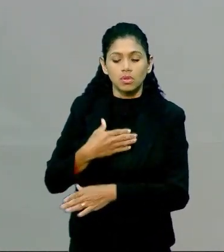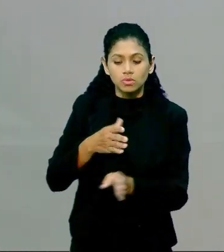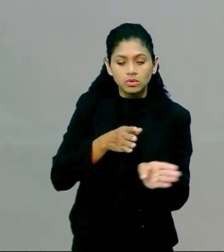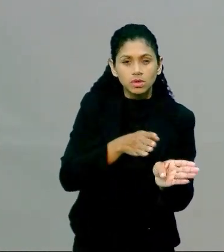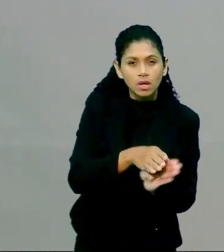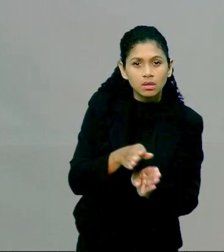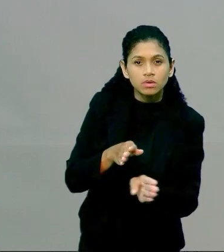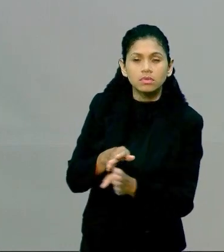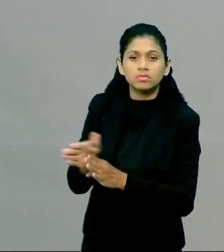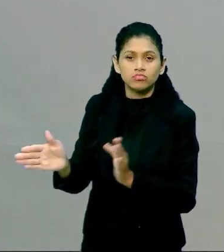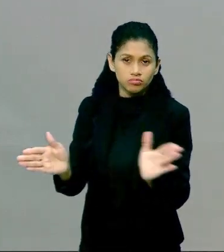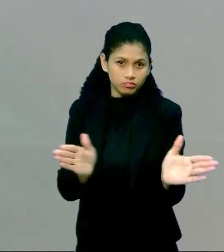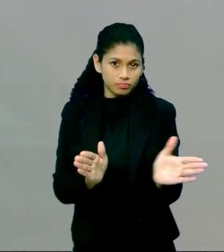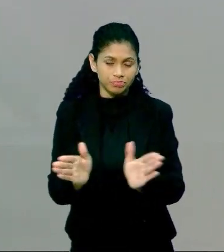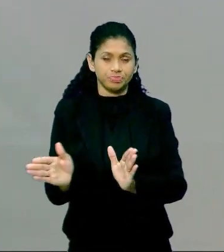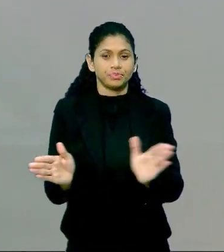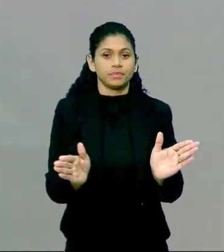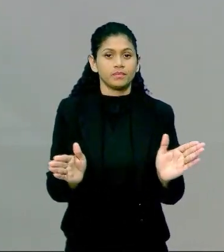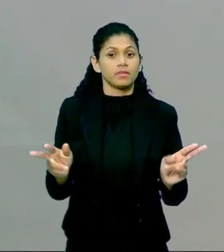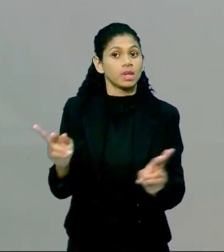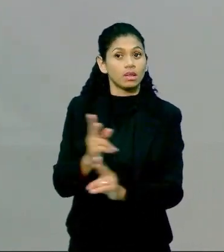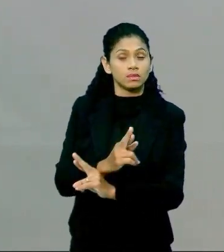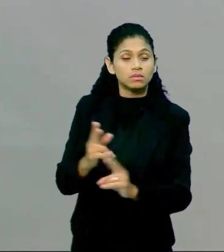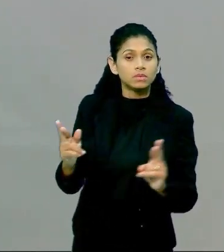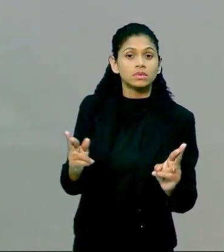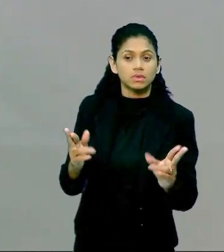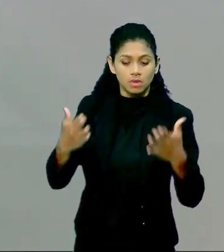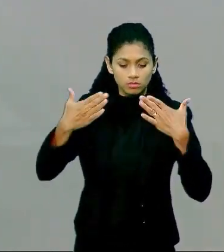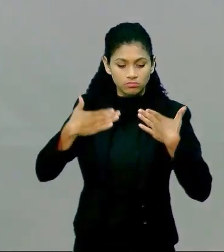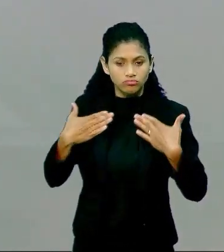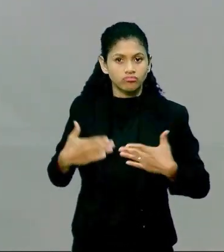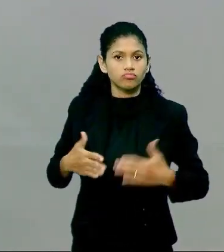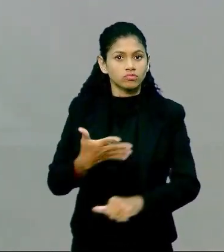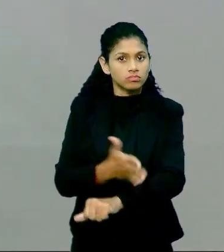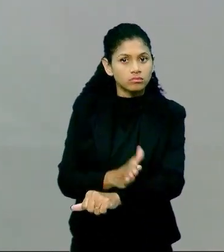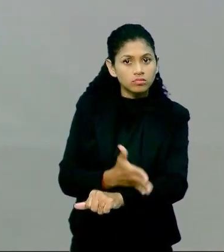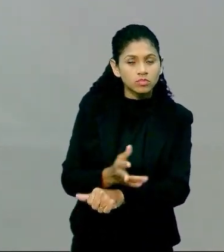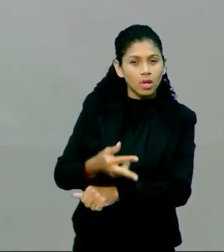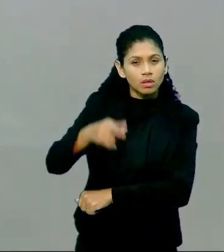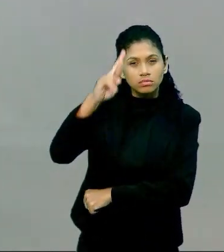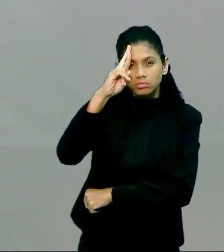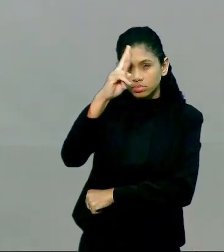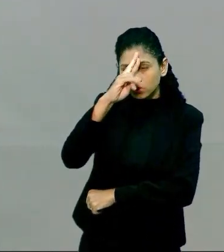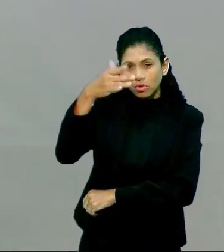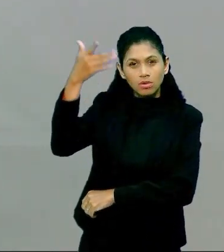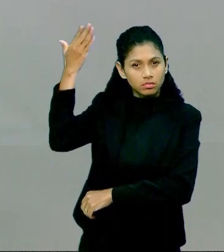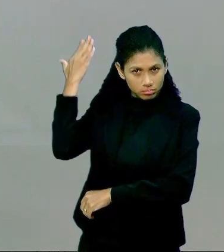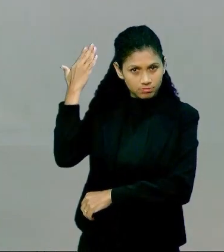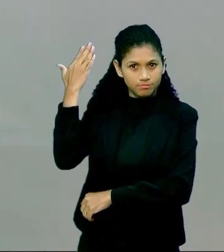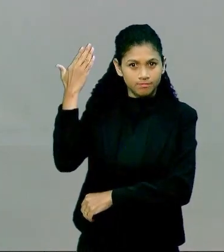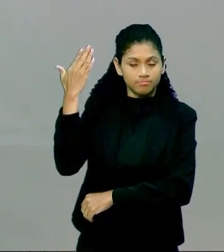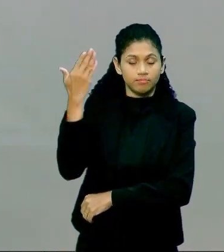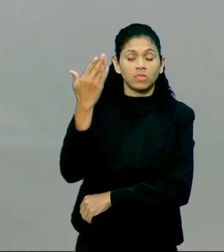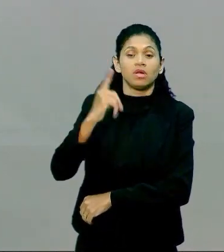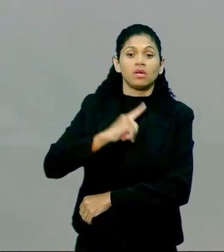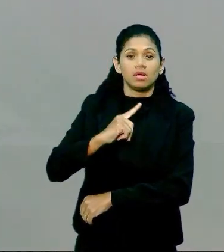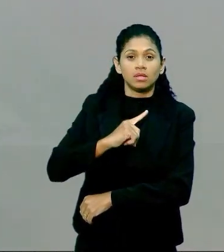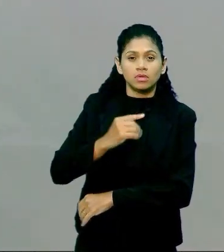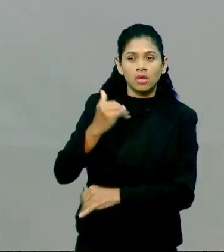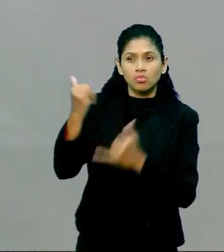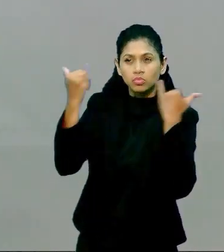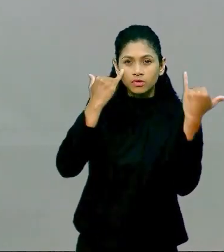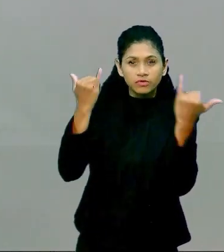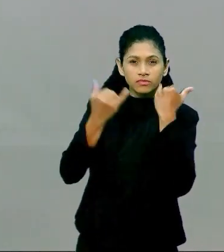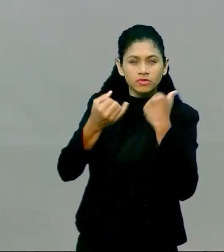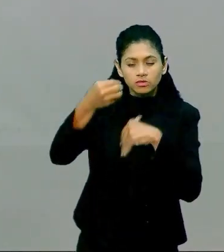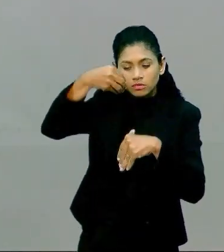ou correlacionado com uma prática corporal histórica e que vai ter uma informação imbricada, vai ter uma informação inserida ali. É